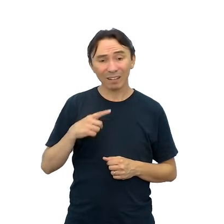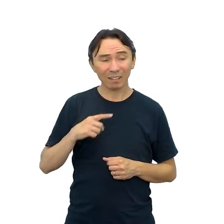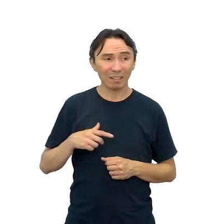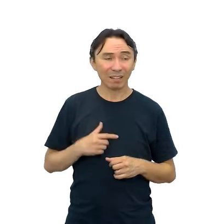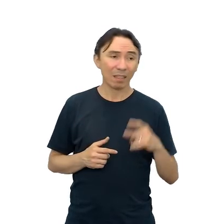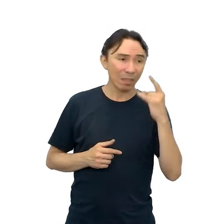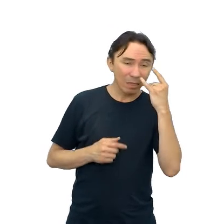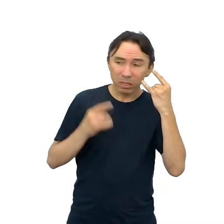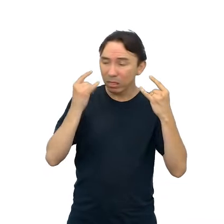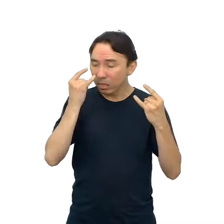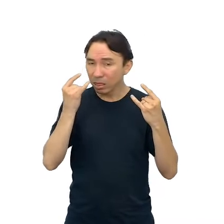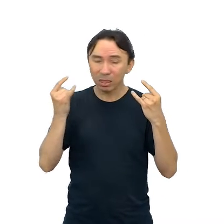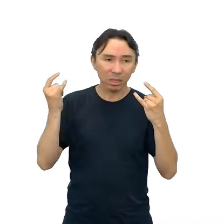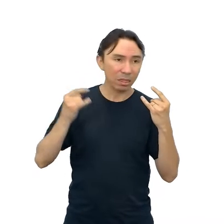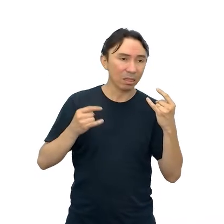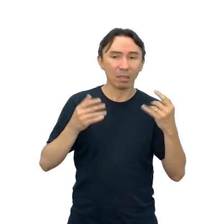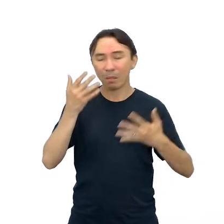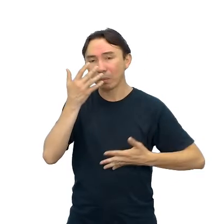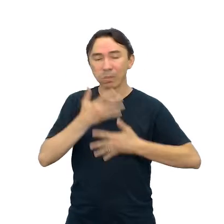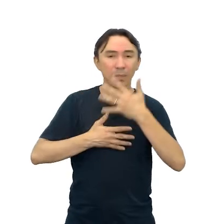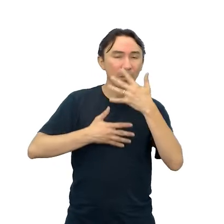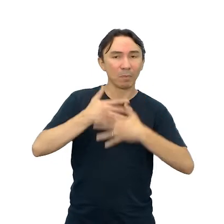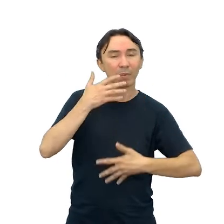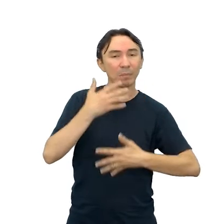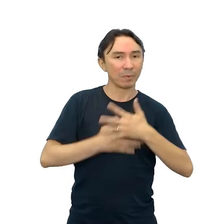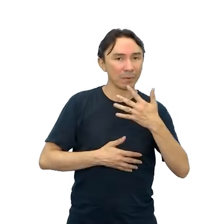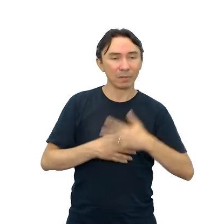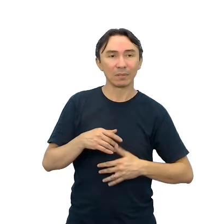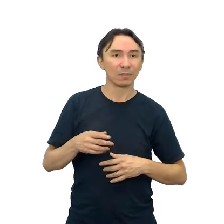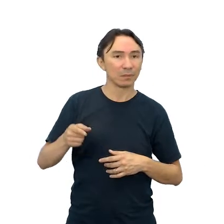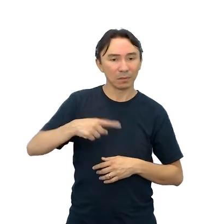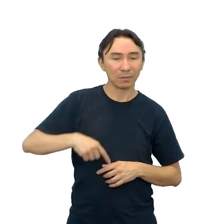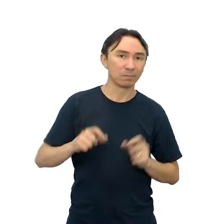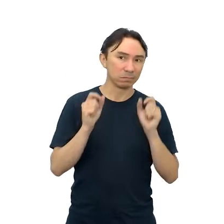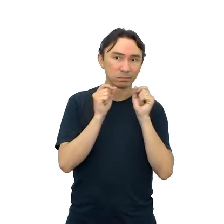nós precisamos dar atenção. Ponto.